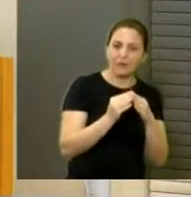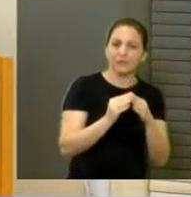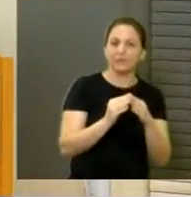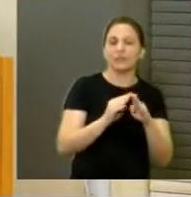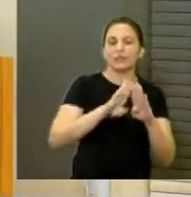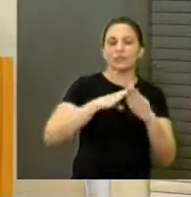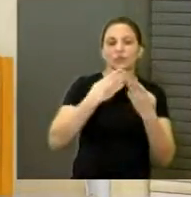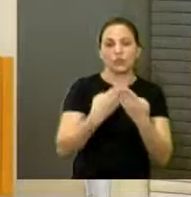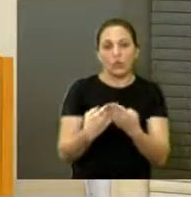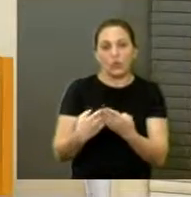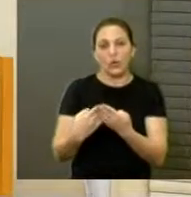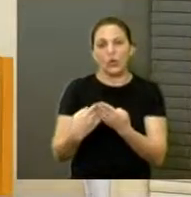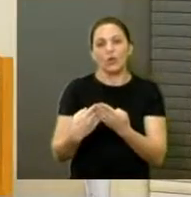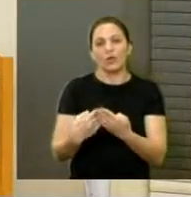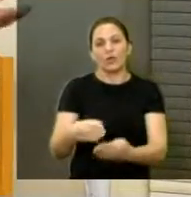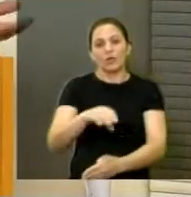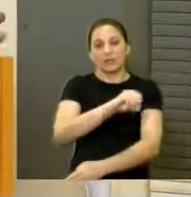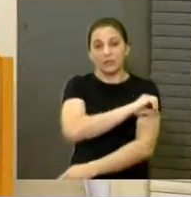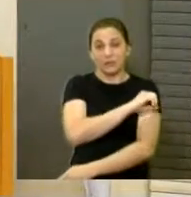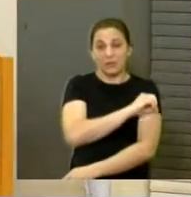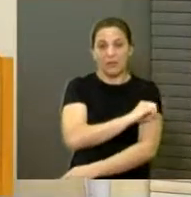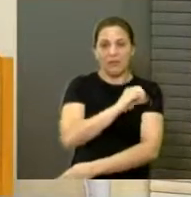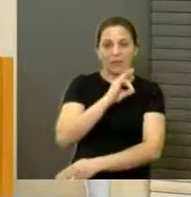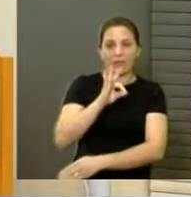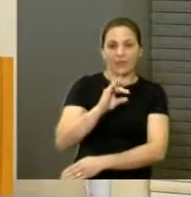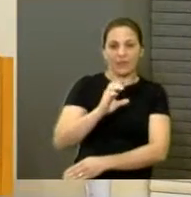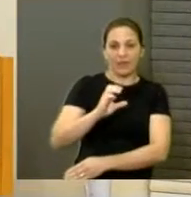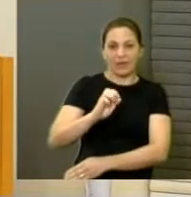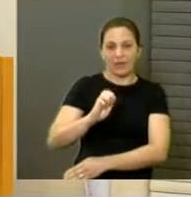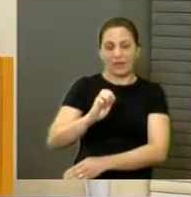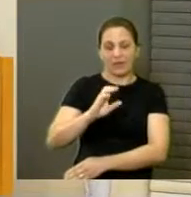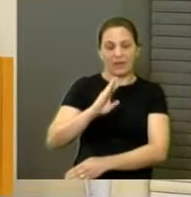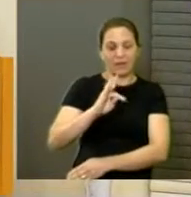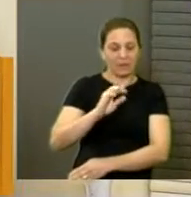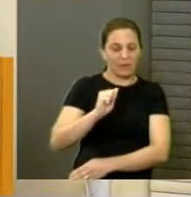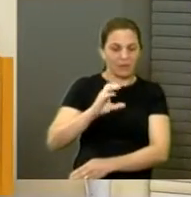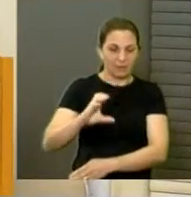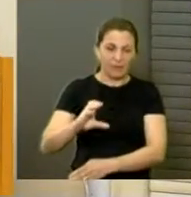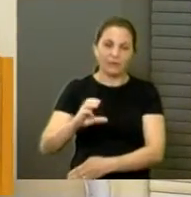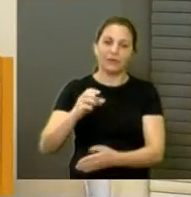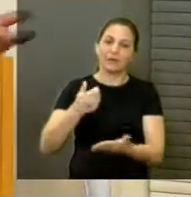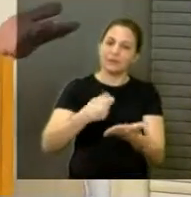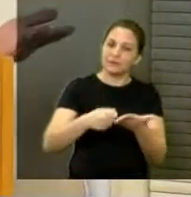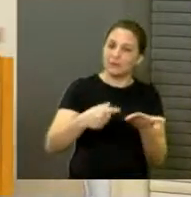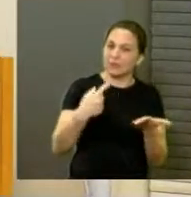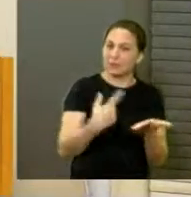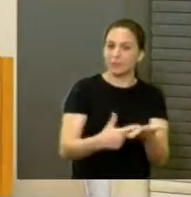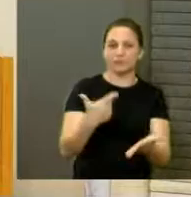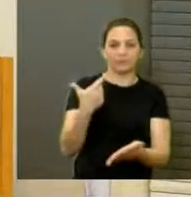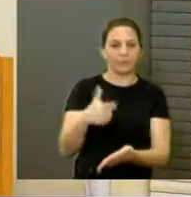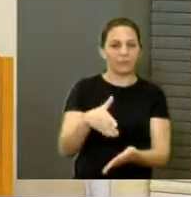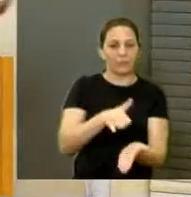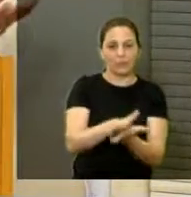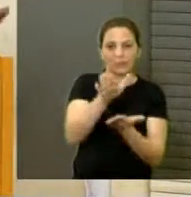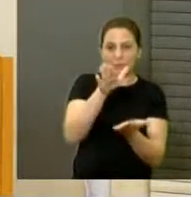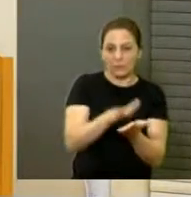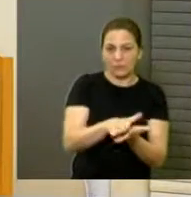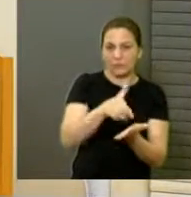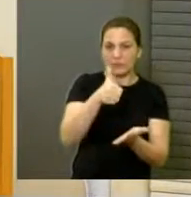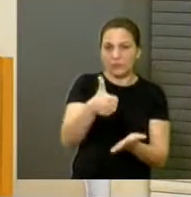creches, não vemos taques assinados e não cumpridos. Uma multa hoje seria quase